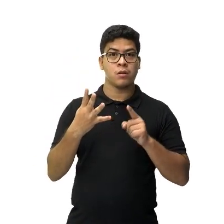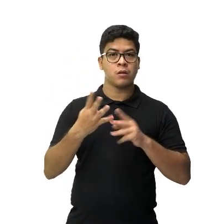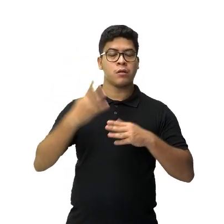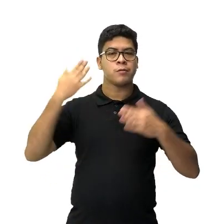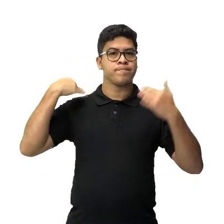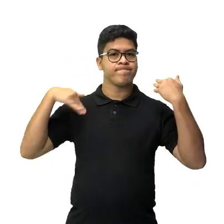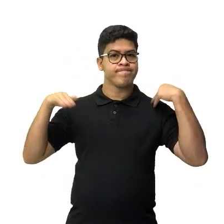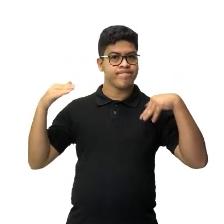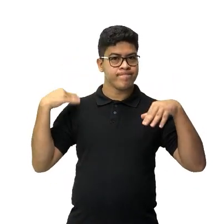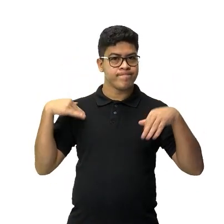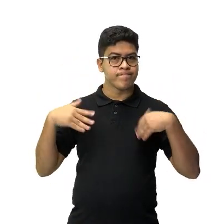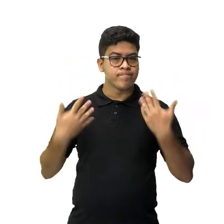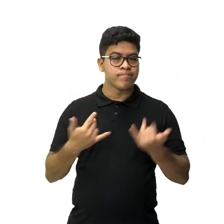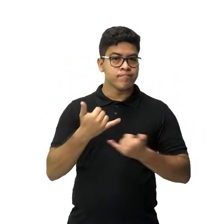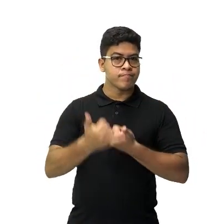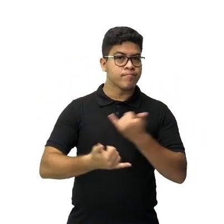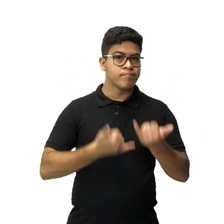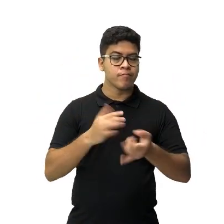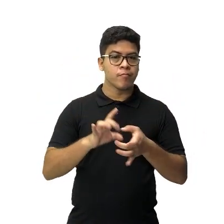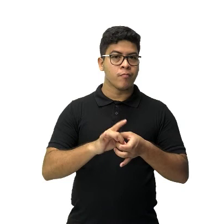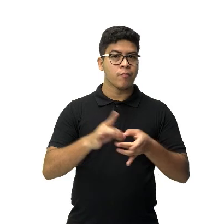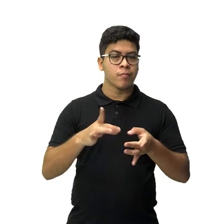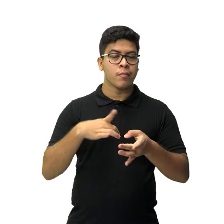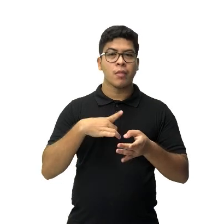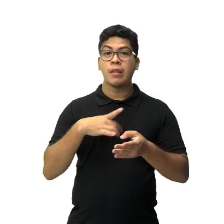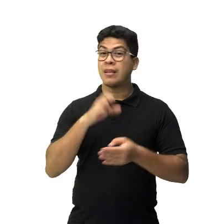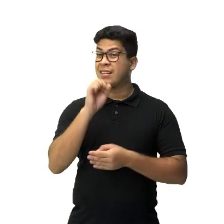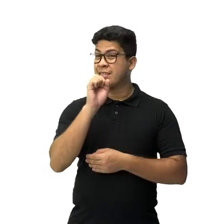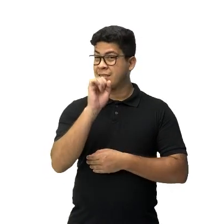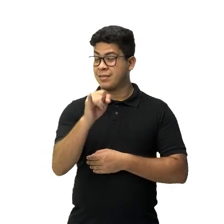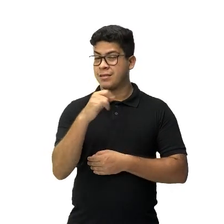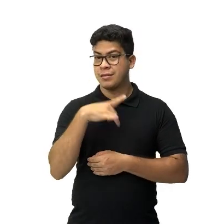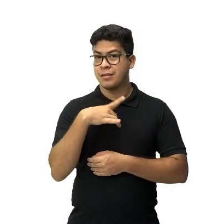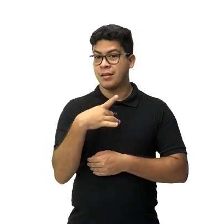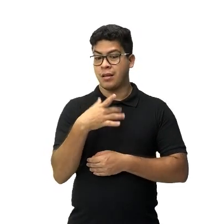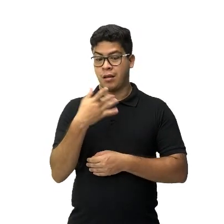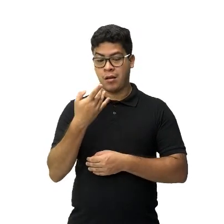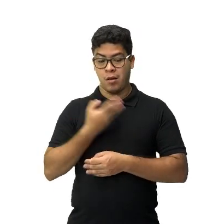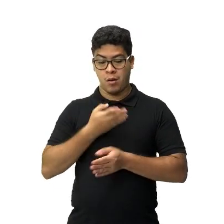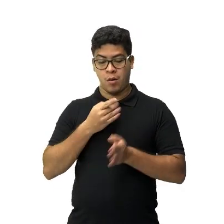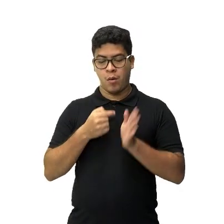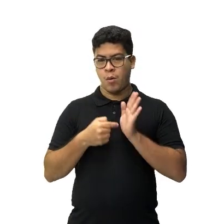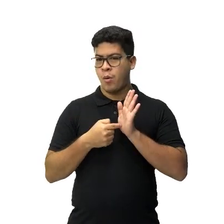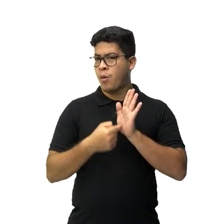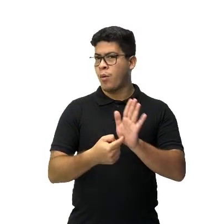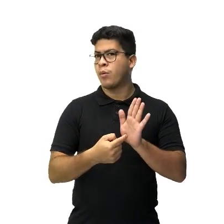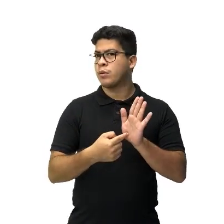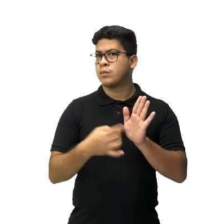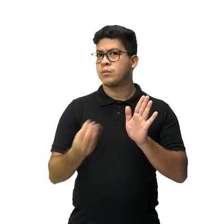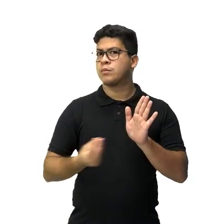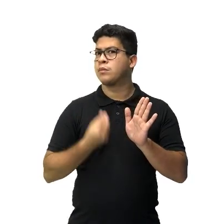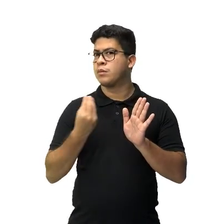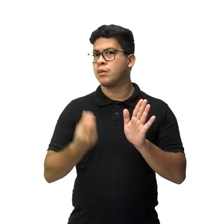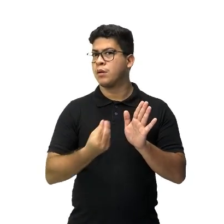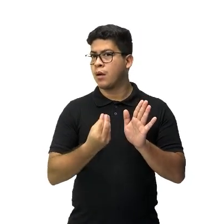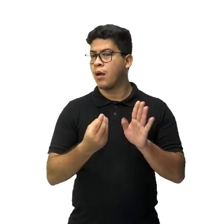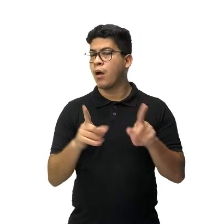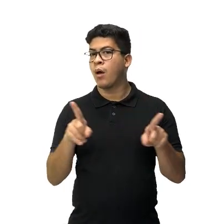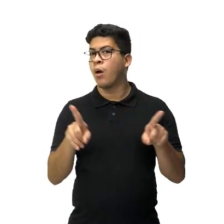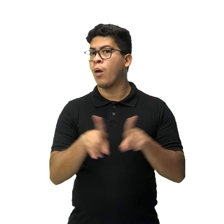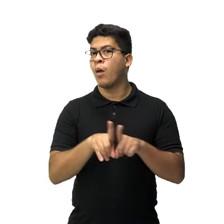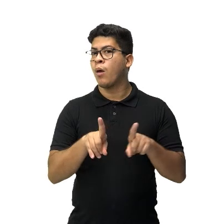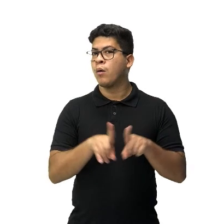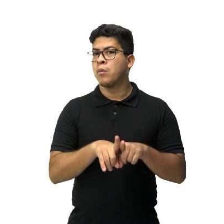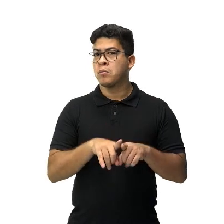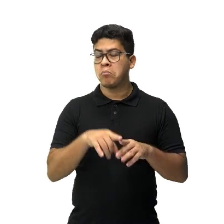de vida nas cidades, se encontram, se defrontam com a baixa qualidade